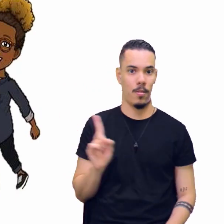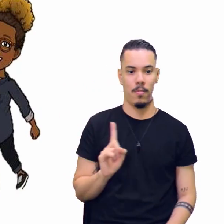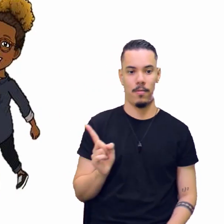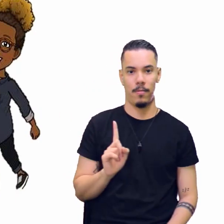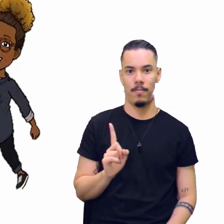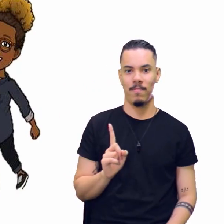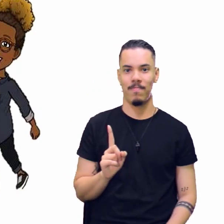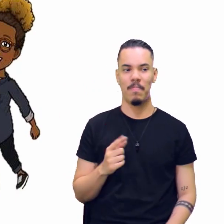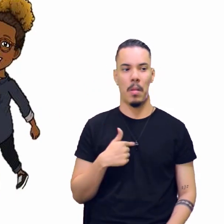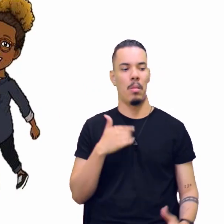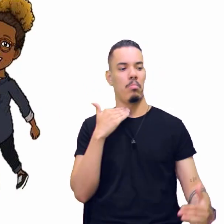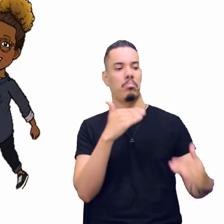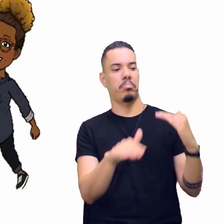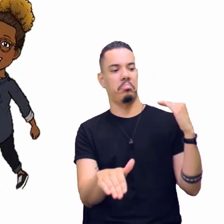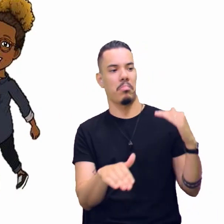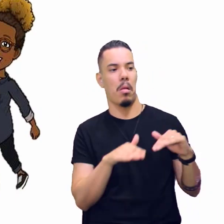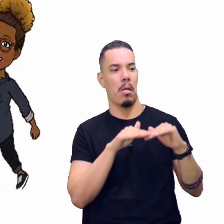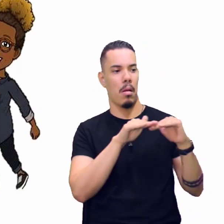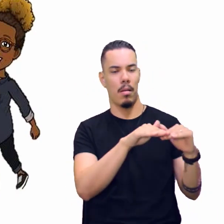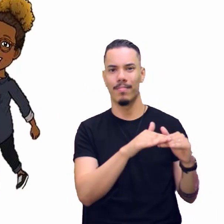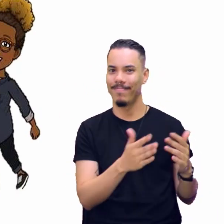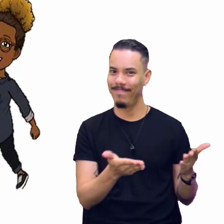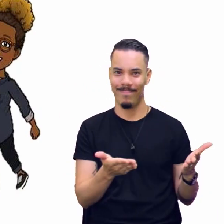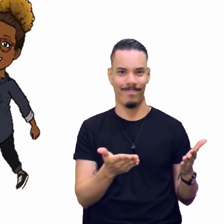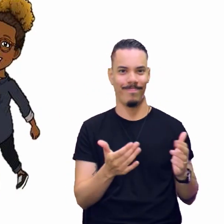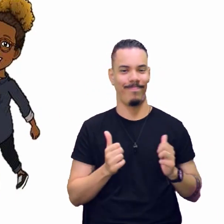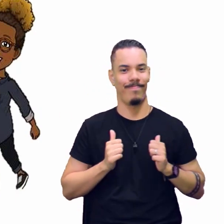pode desrespeitar, certinho?